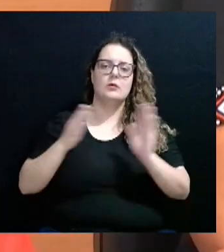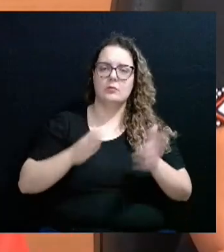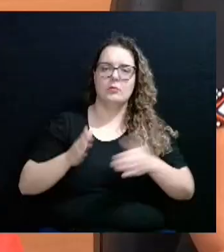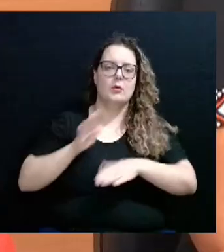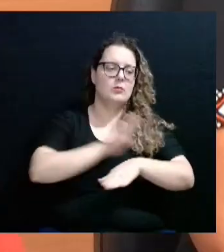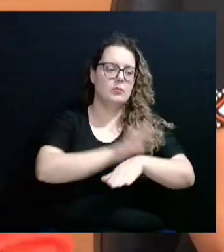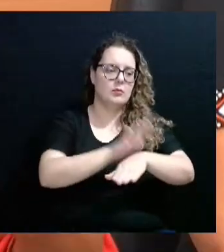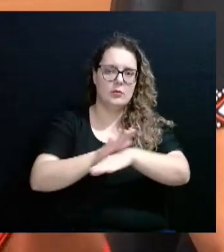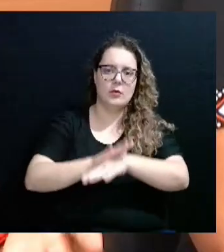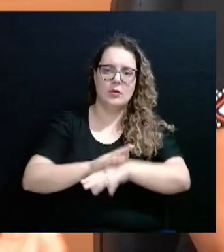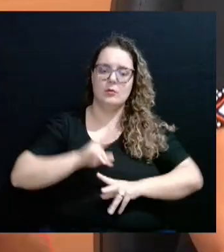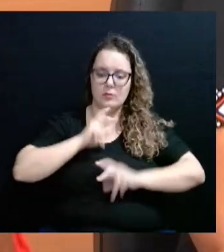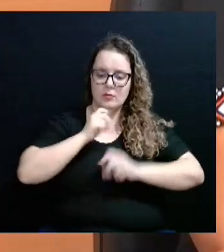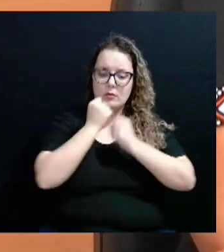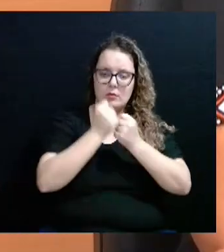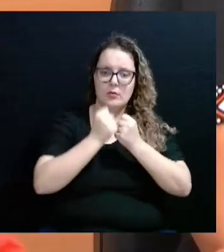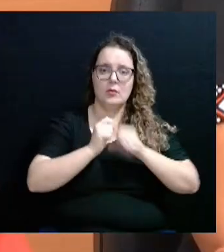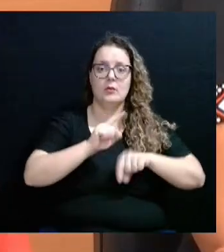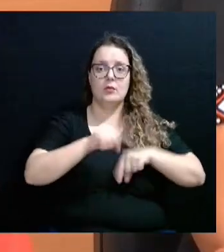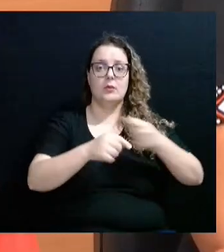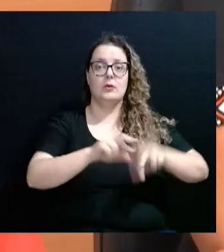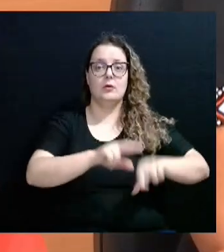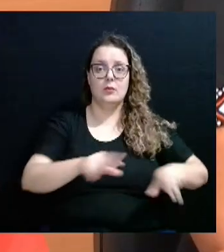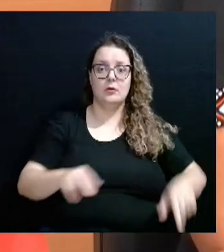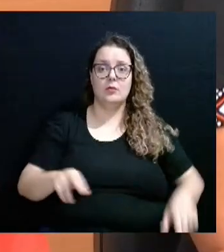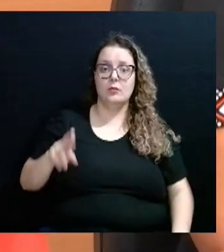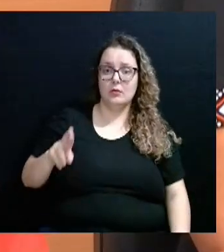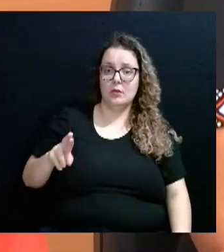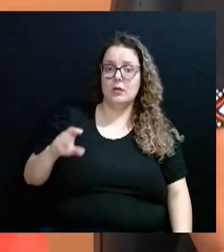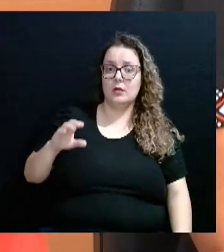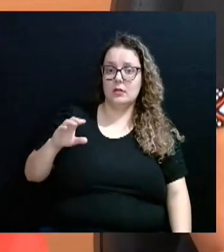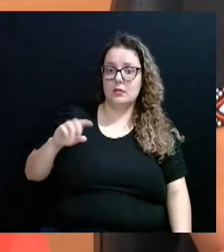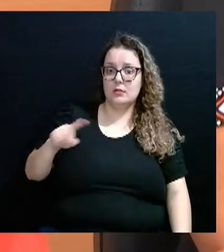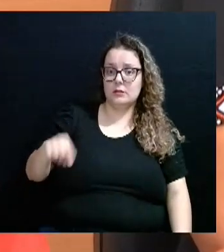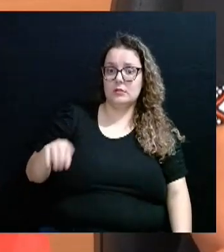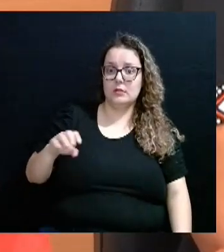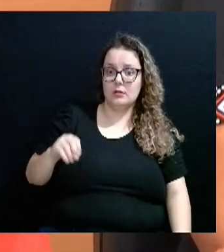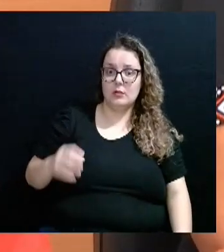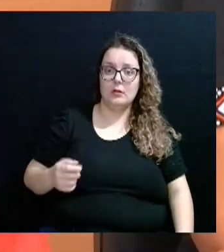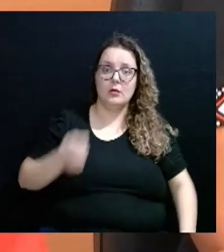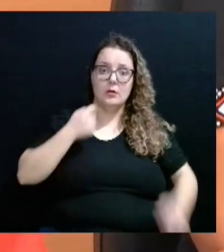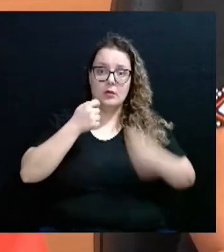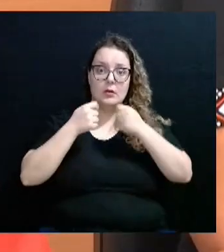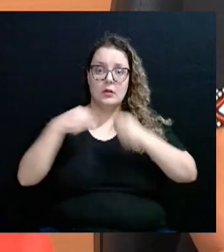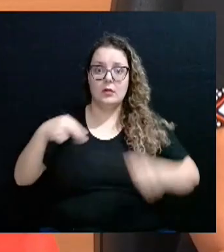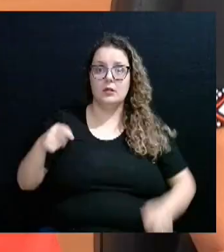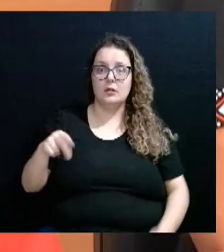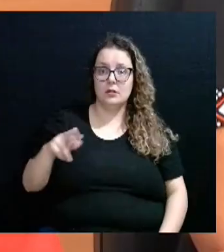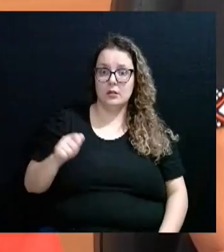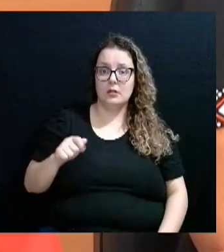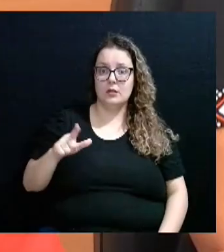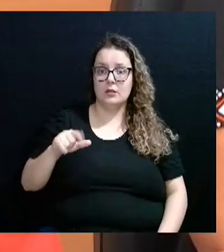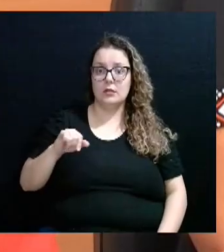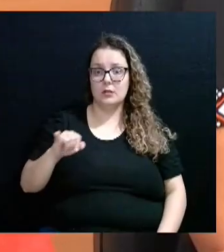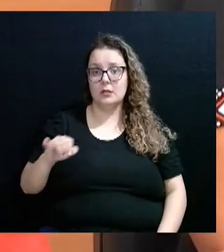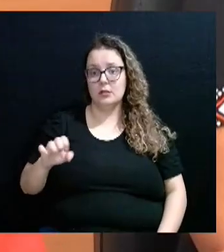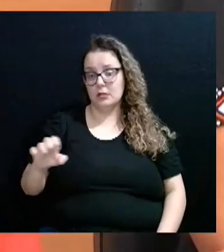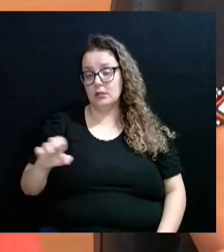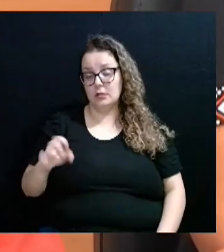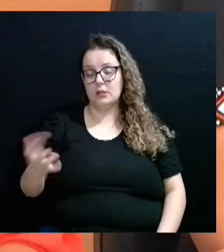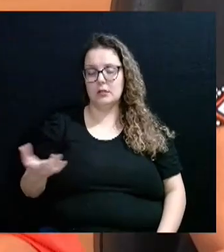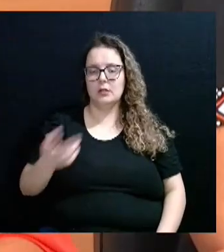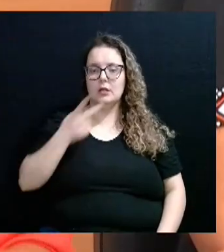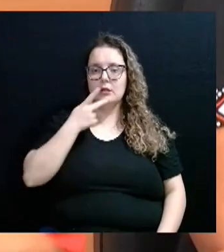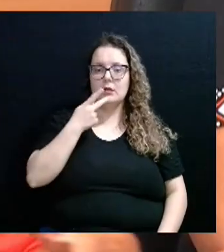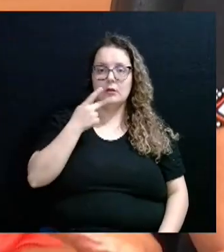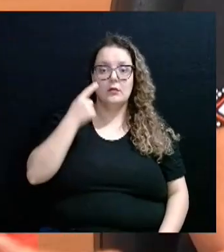fortaleceu tantos outros. O RZO, a gente estava ouvindo hoje a entrevista da Negra ali, né, no Spotify, ela falava um pouco dessa dimensão do